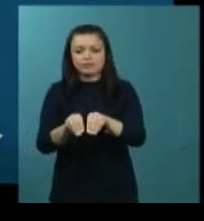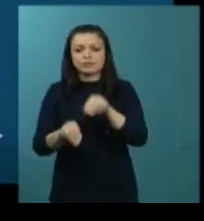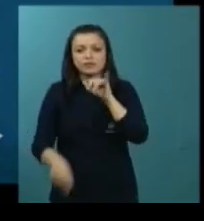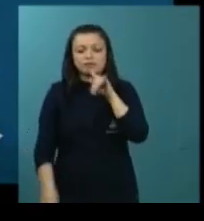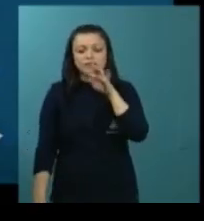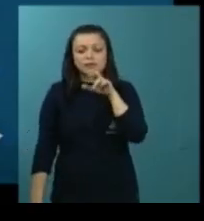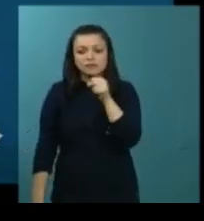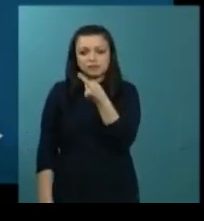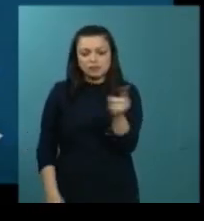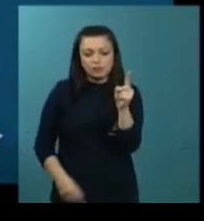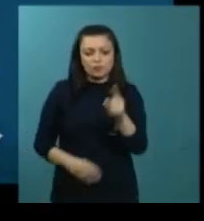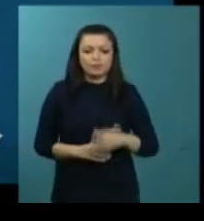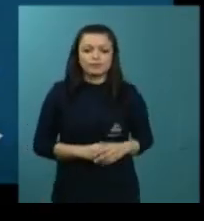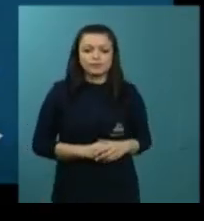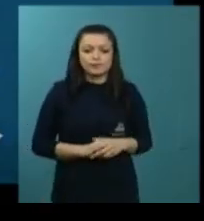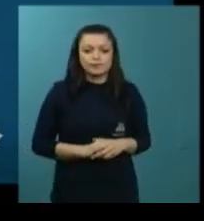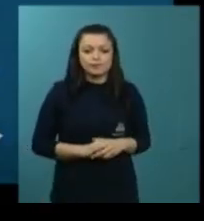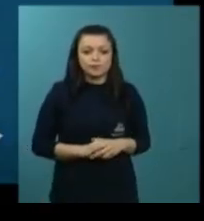nós dizemos que